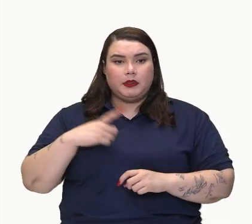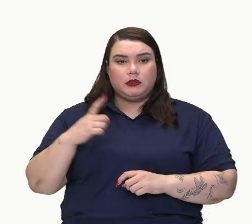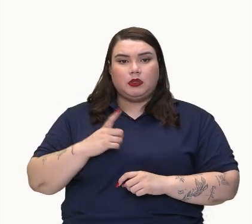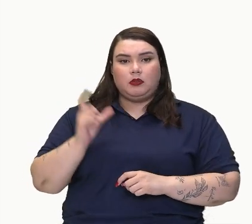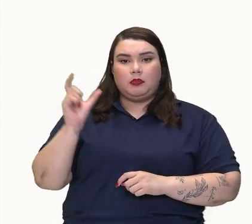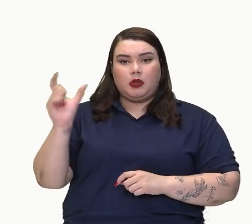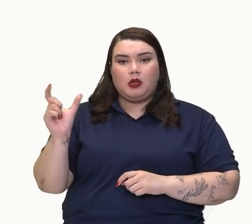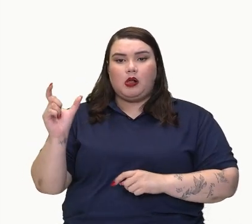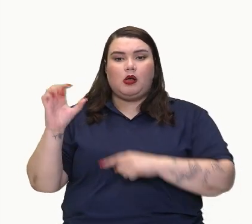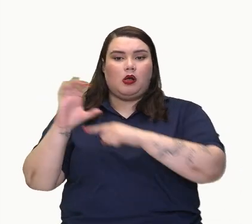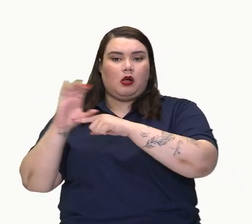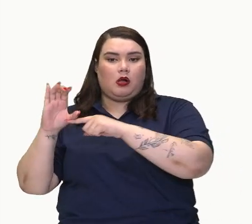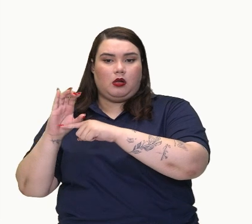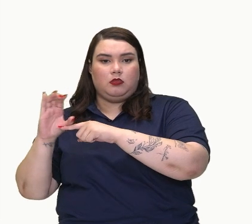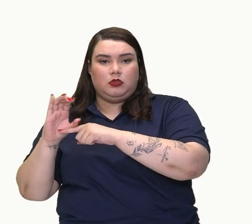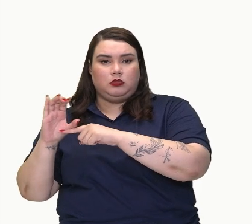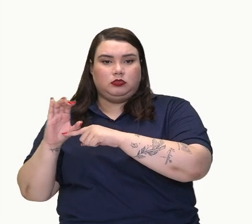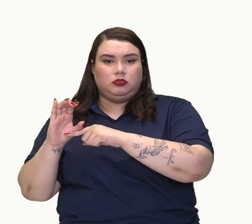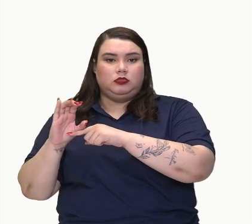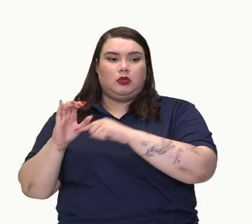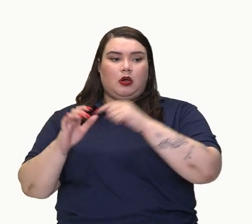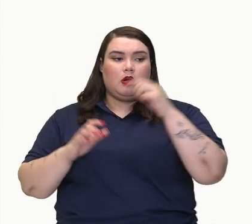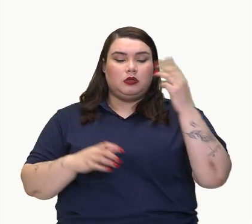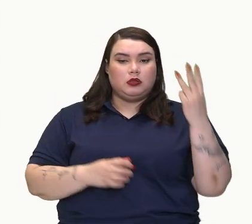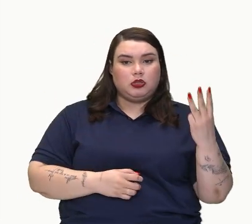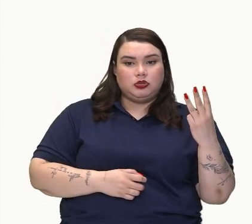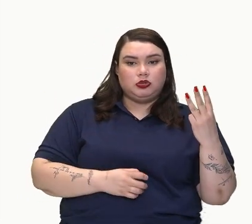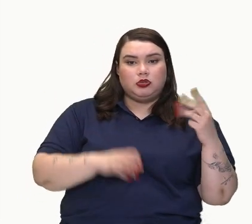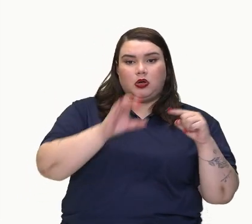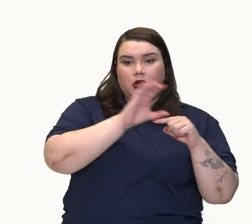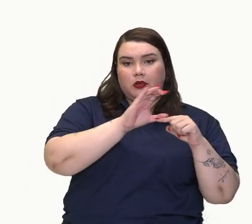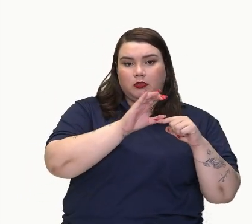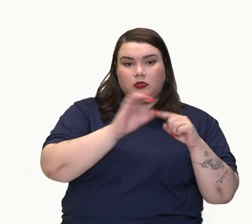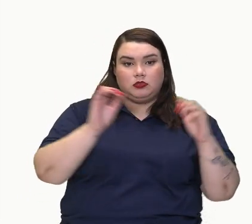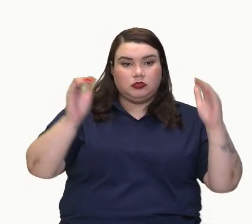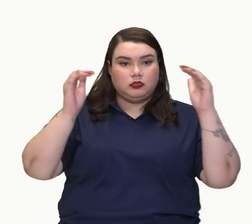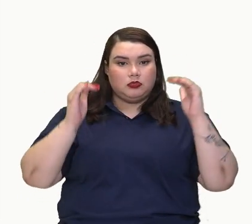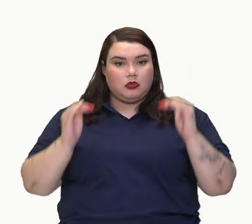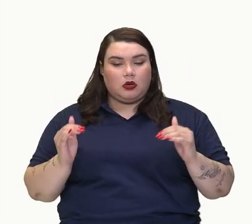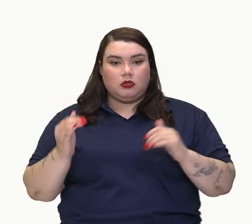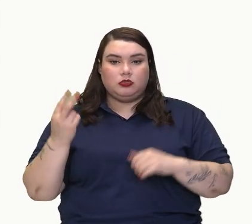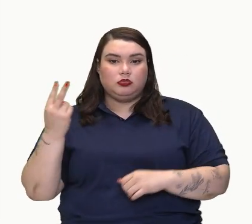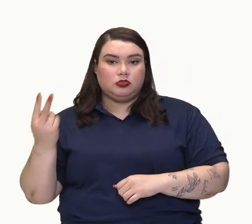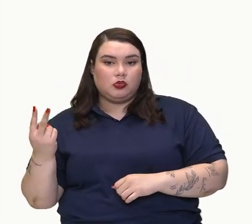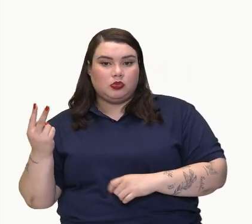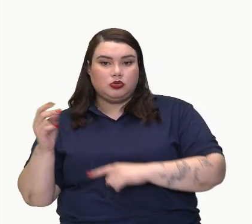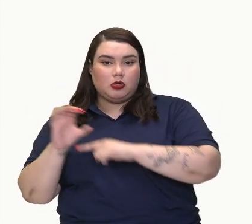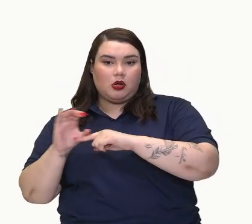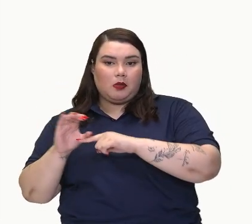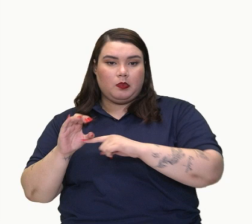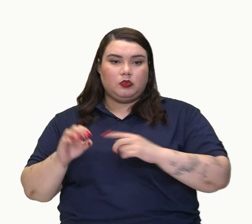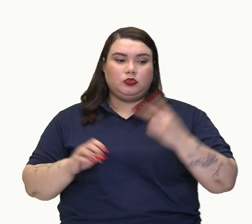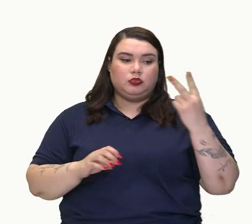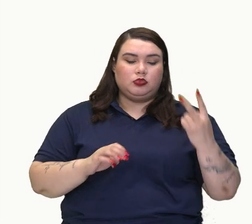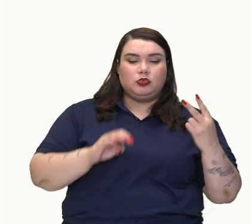do outro lado eu tenho 1, 2, 3 carbonos. No de baixo eu tenho 2 carbonos para um lado e 2 para o